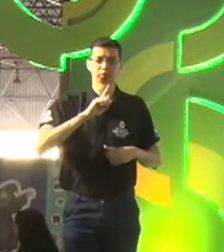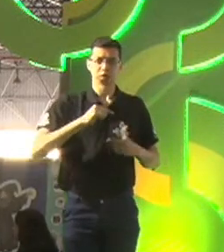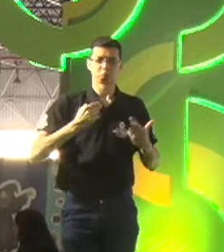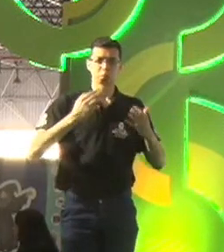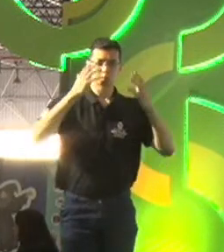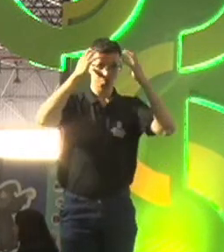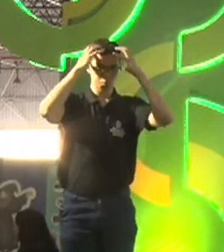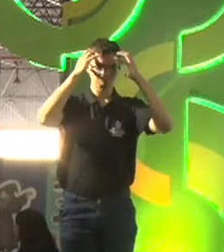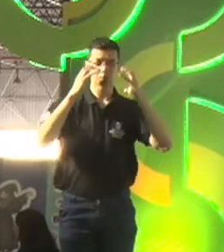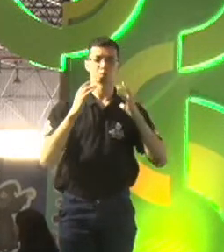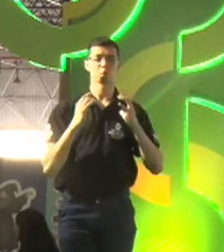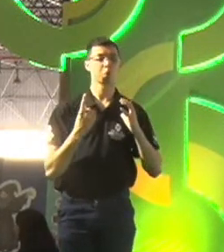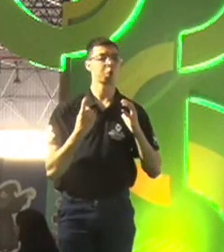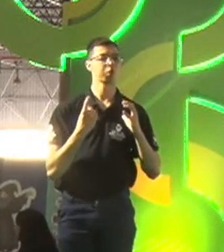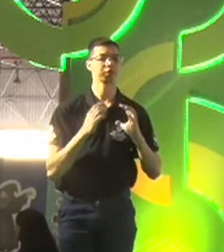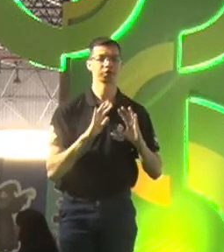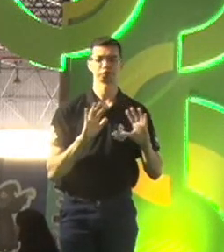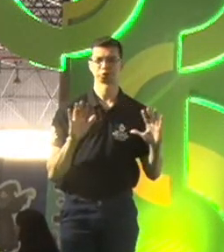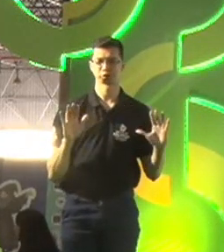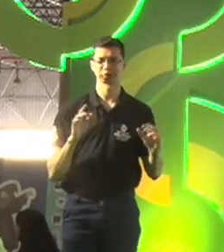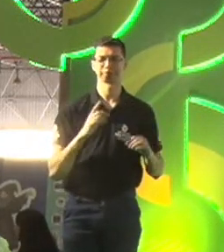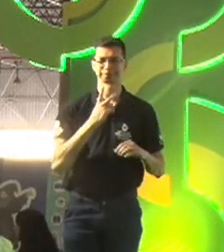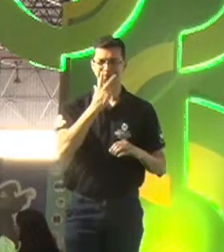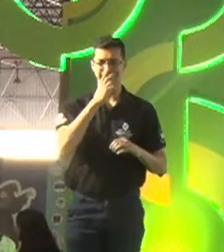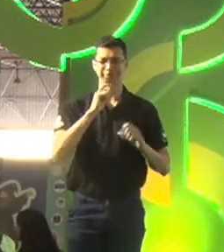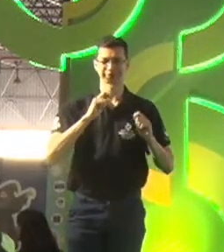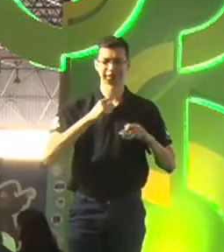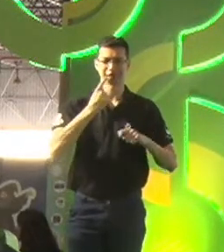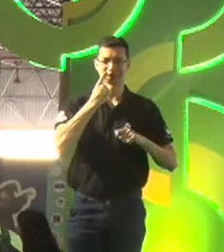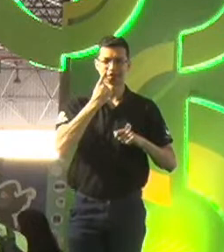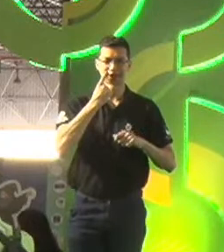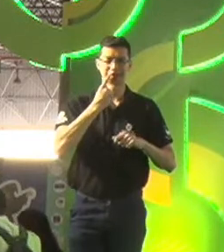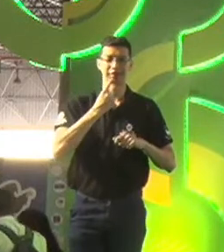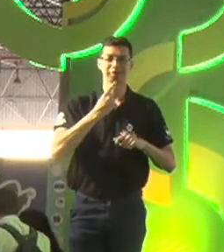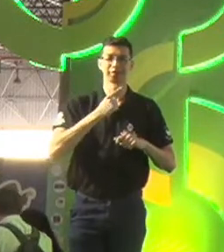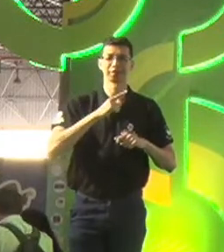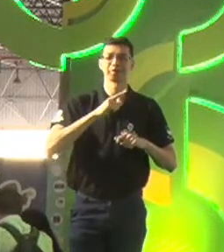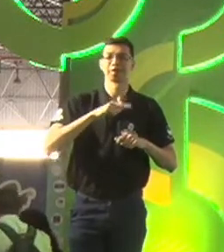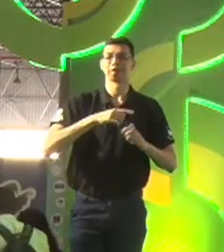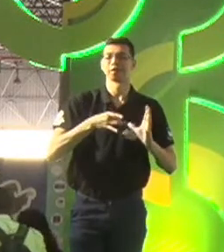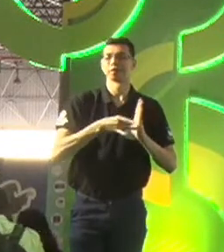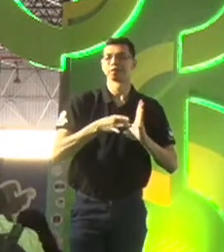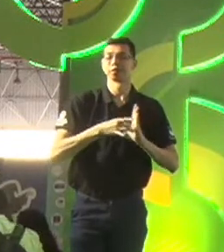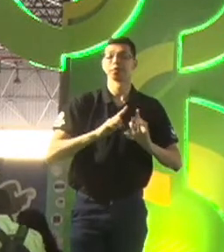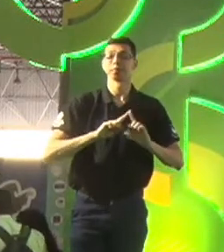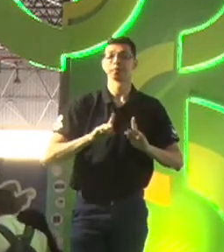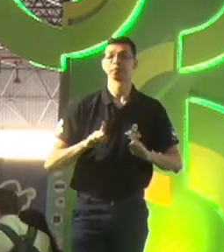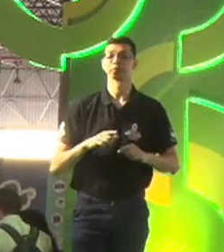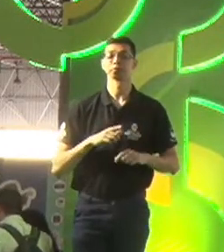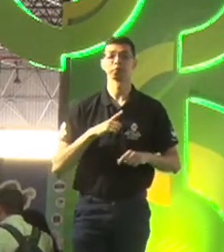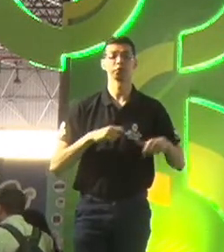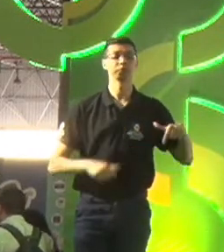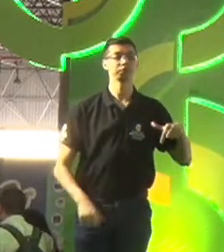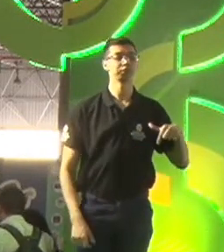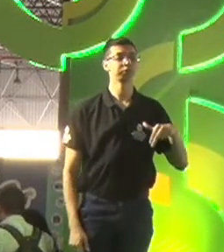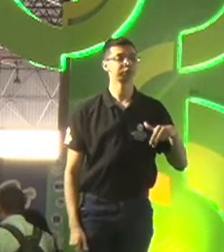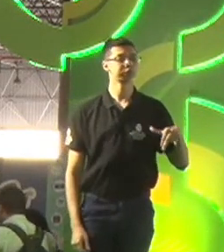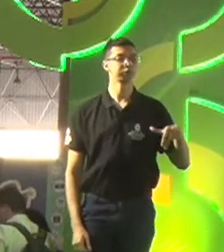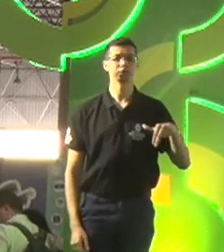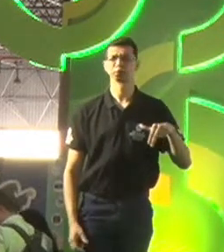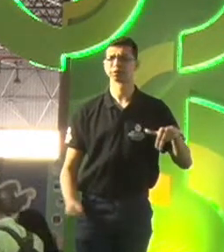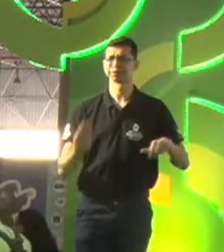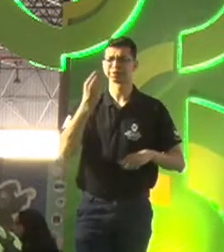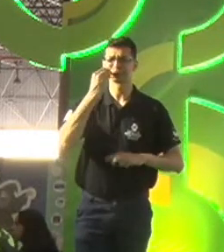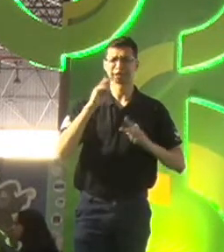o cérebro dela mas ela se move tenta ali ser muito muito parecido com o ser humano mas algo estranho